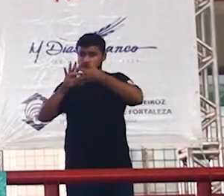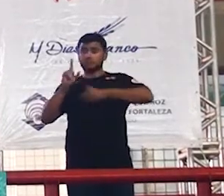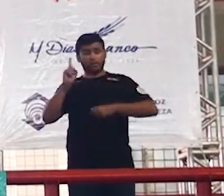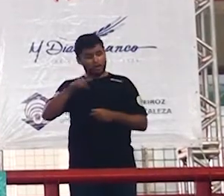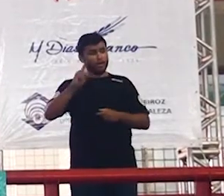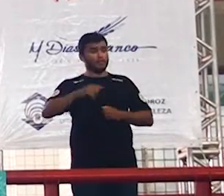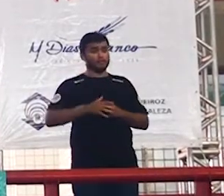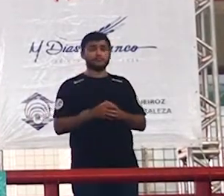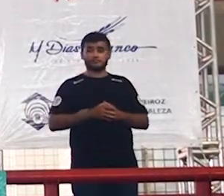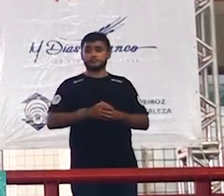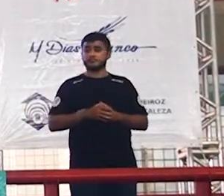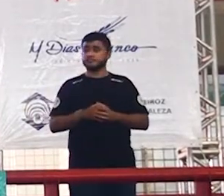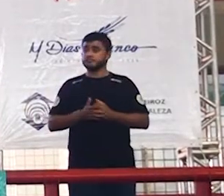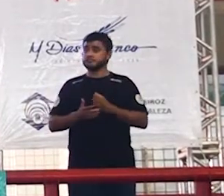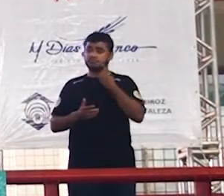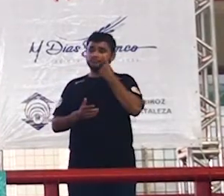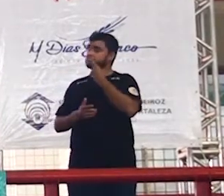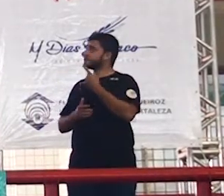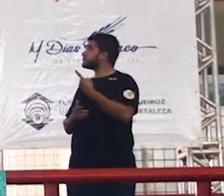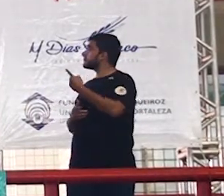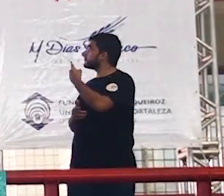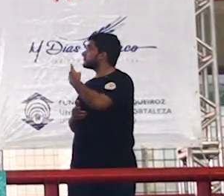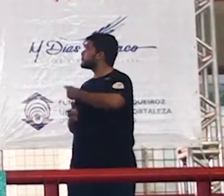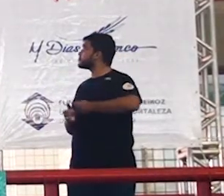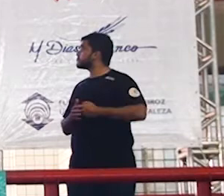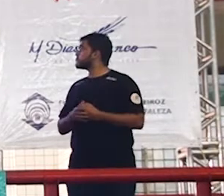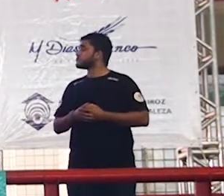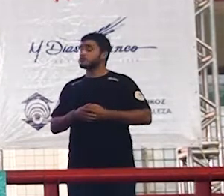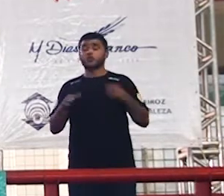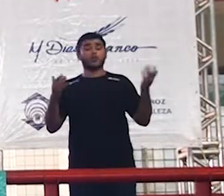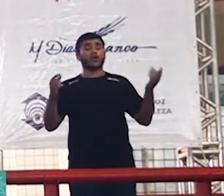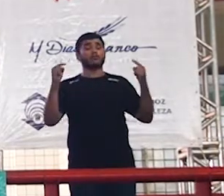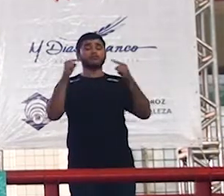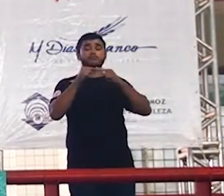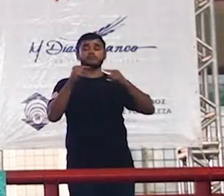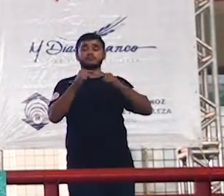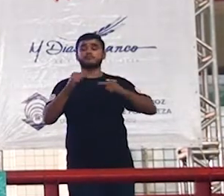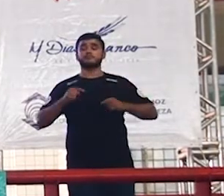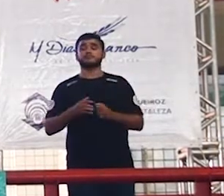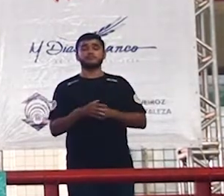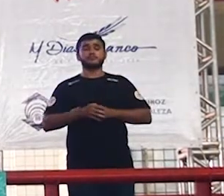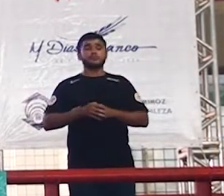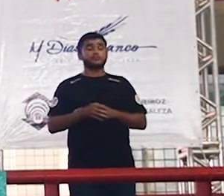É um texto. Qual é a mensagem que eu posso extrair desse texto?